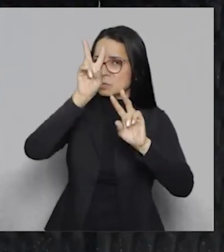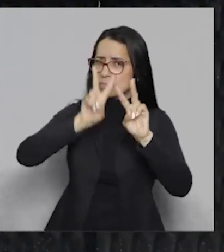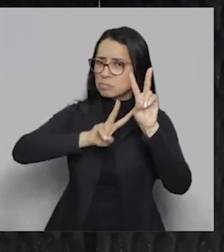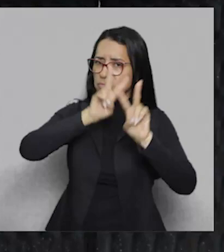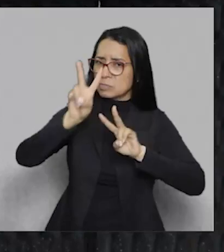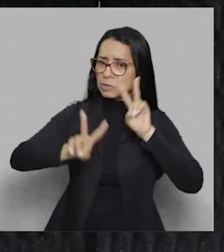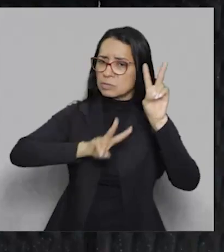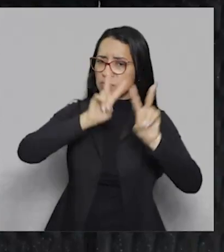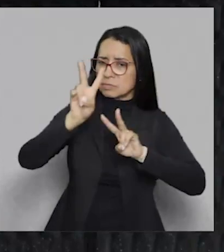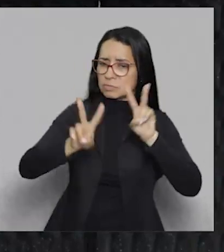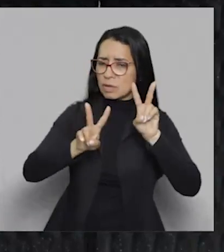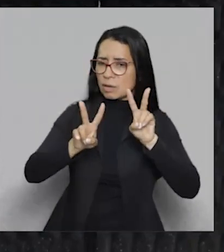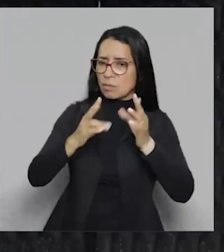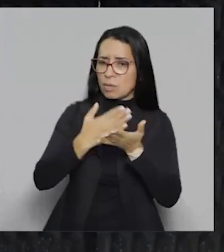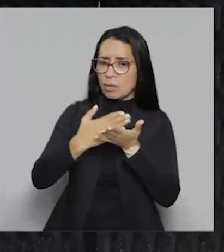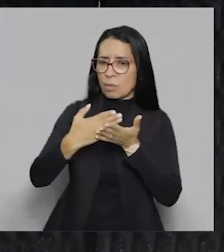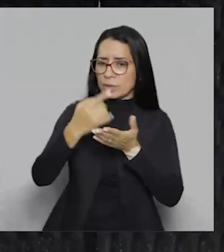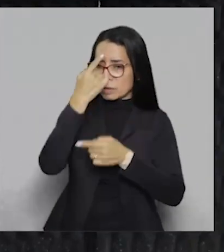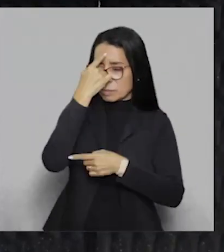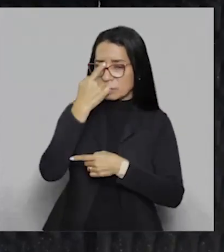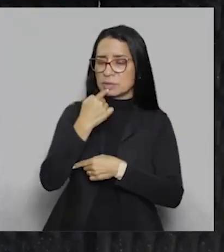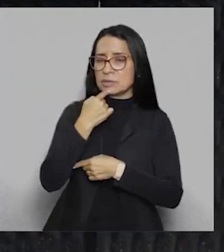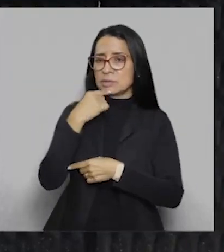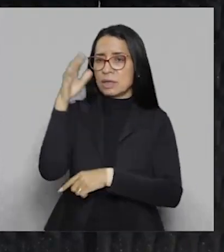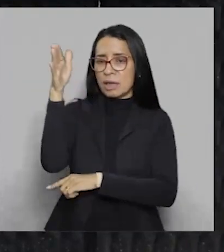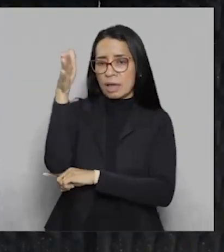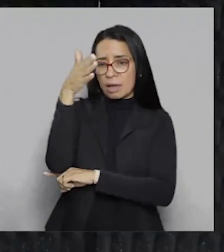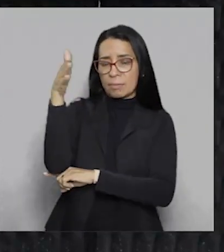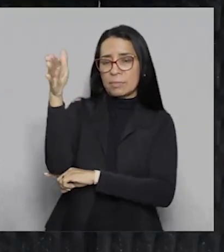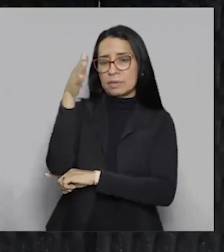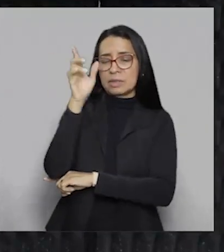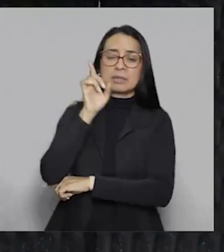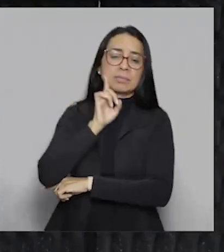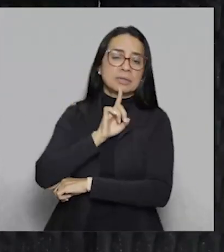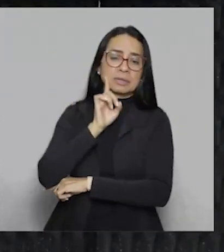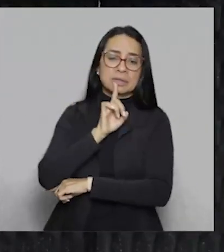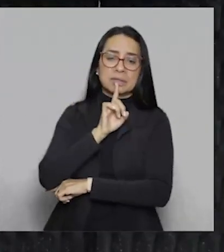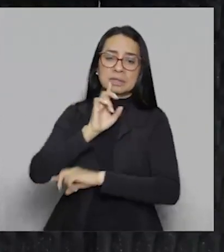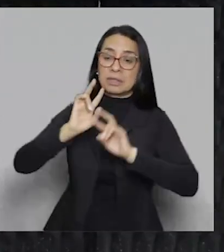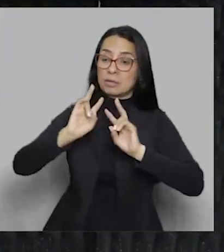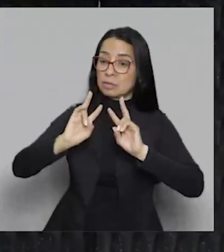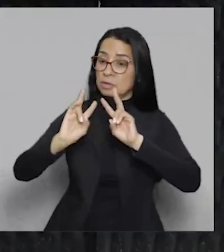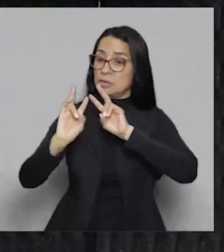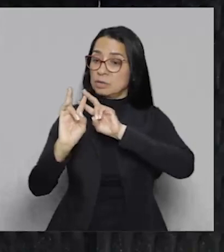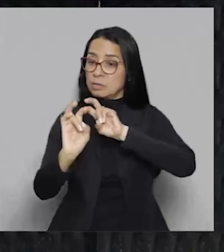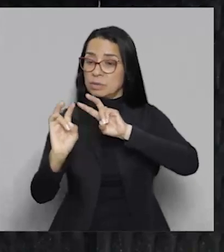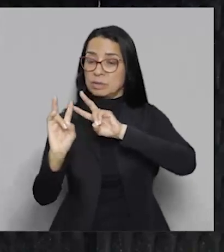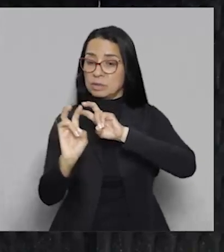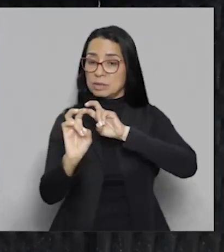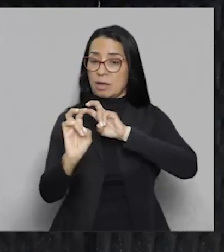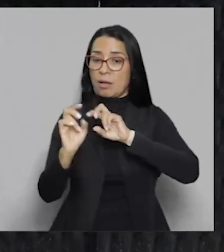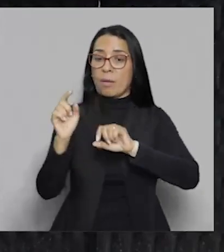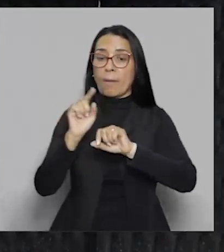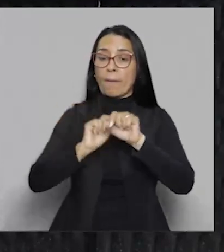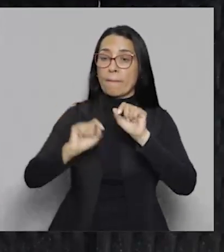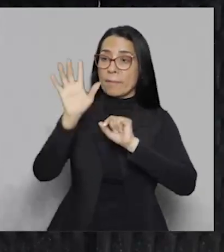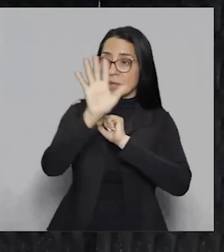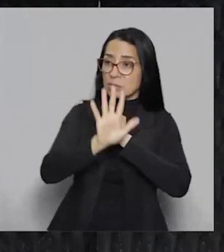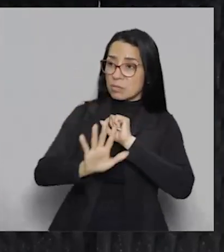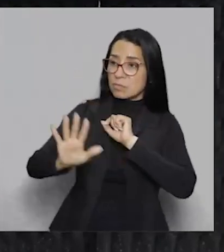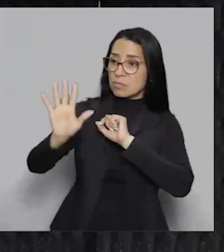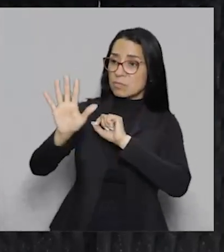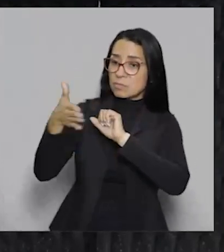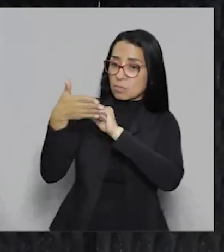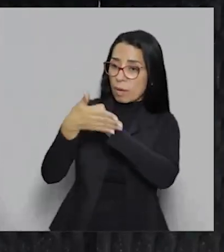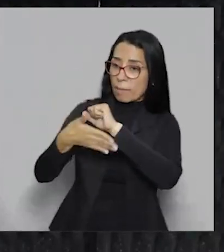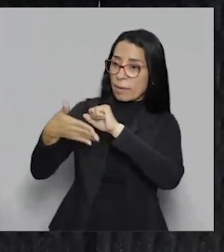começar pela imagem em si. A bandeira americana é que mais chama atenção, mas o fundo é completamente escuro. Será que essa é o conceito da